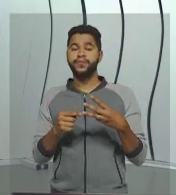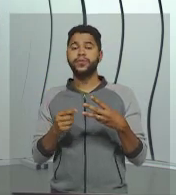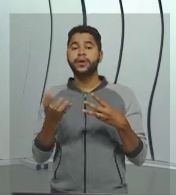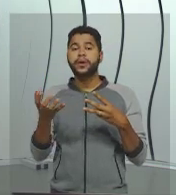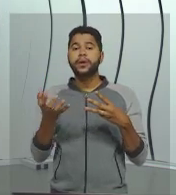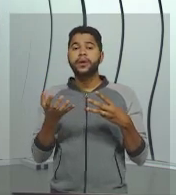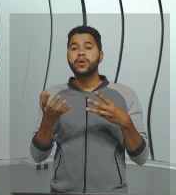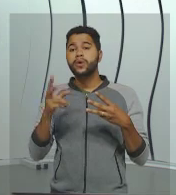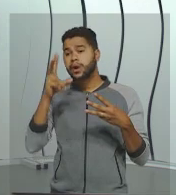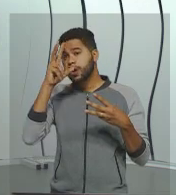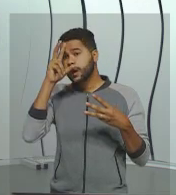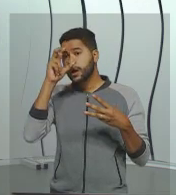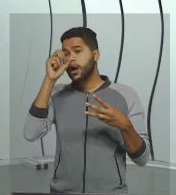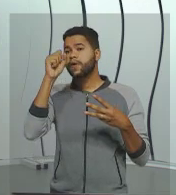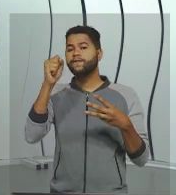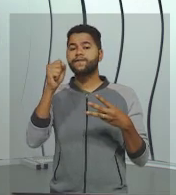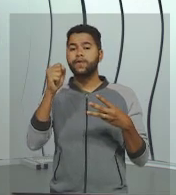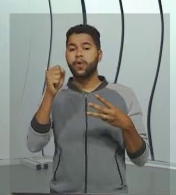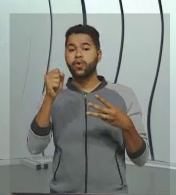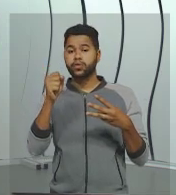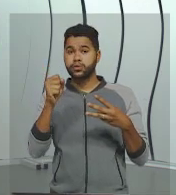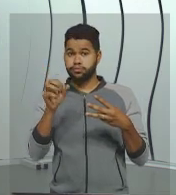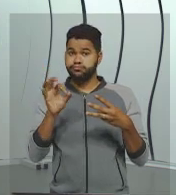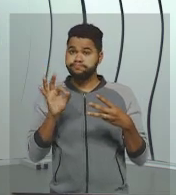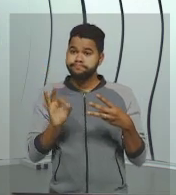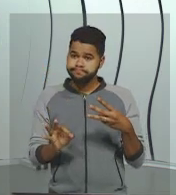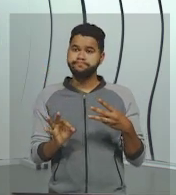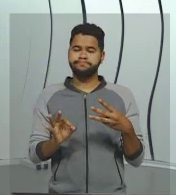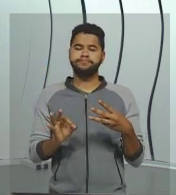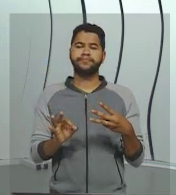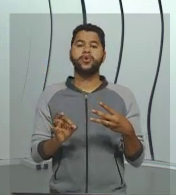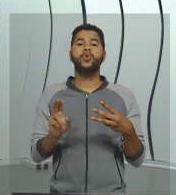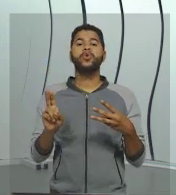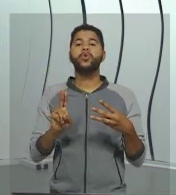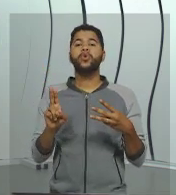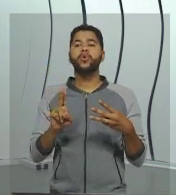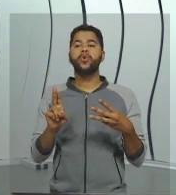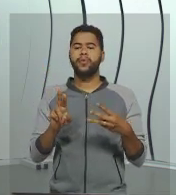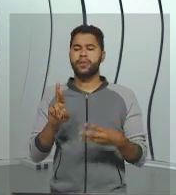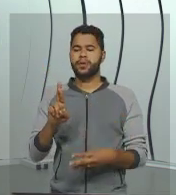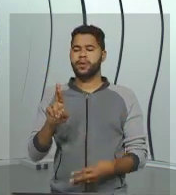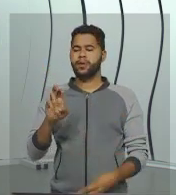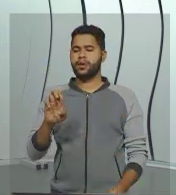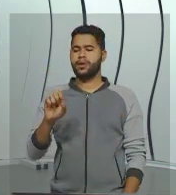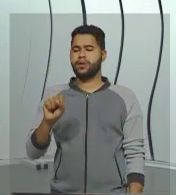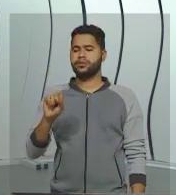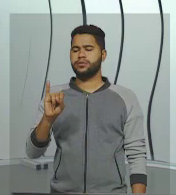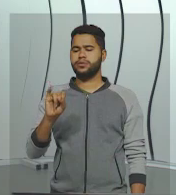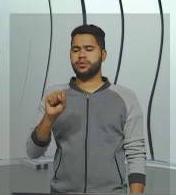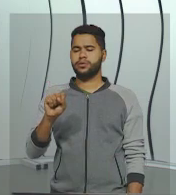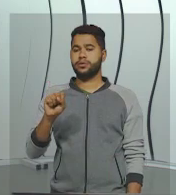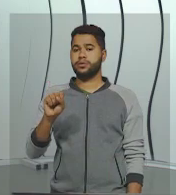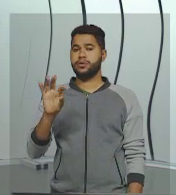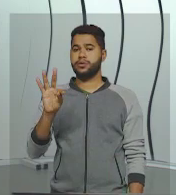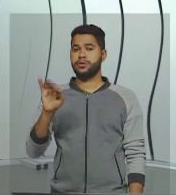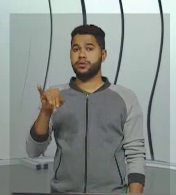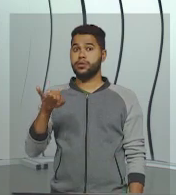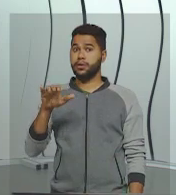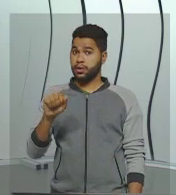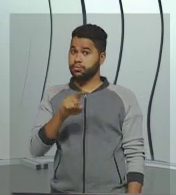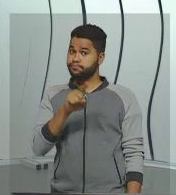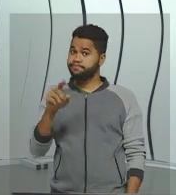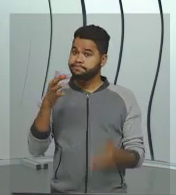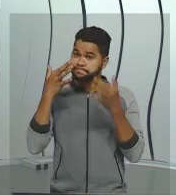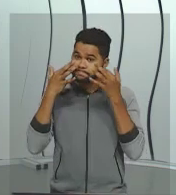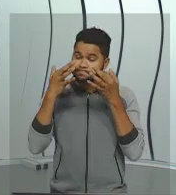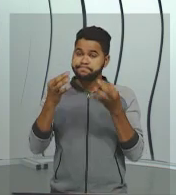quero que aquela força atue na prática, que é o que nós chamaremos de resistência. Então, prestem atenção, estudante.